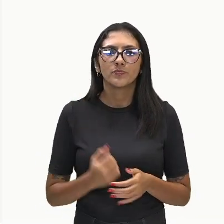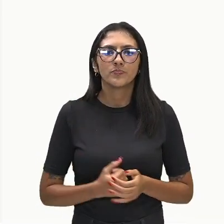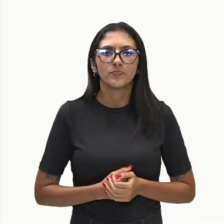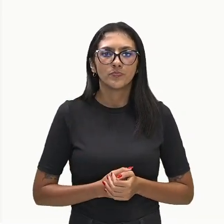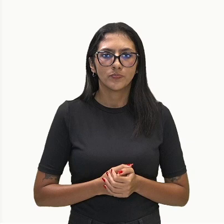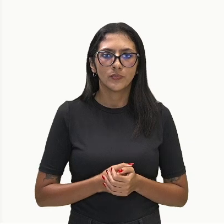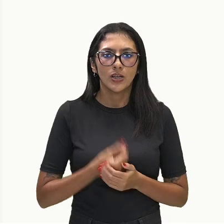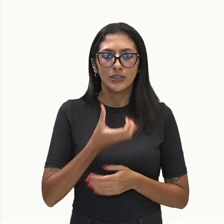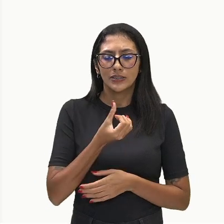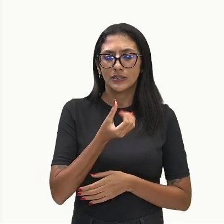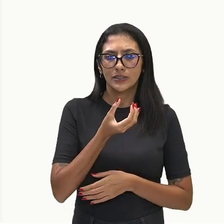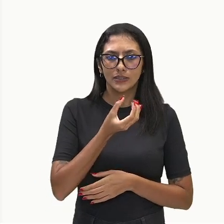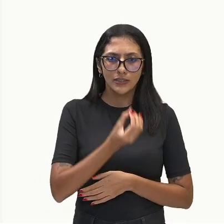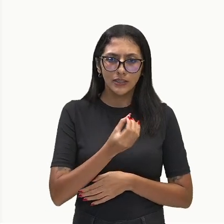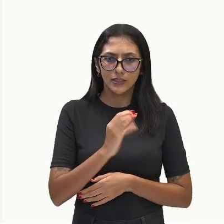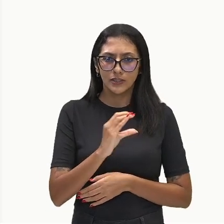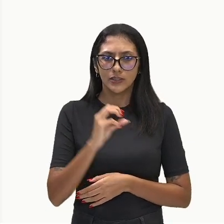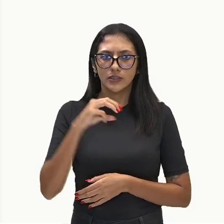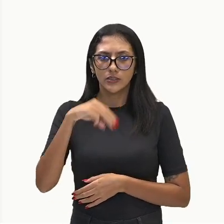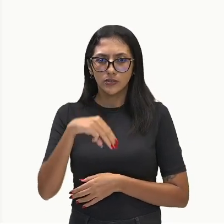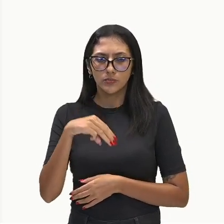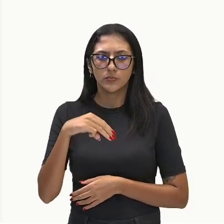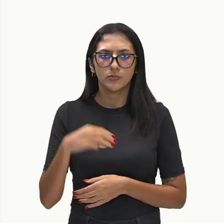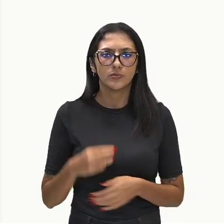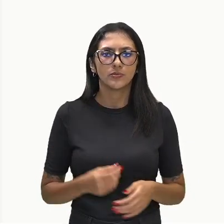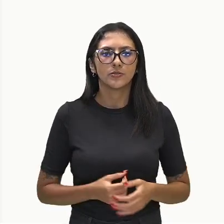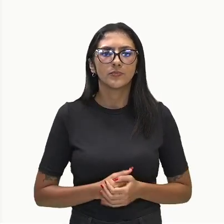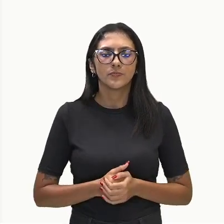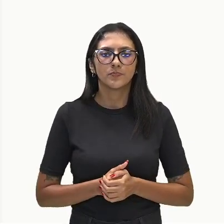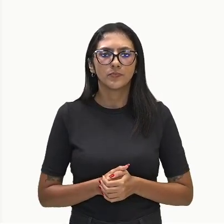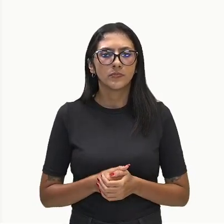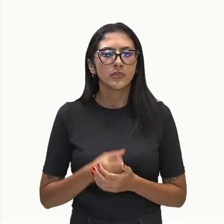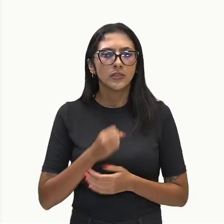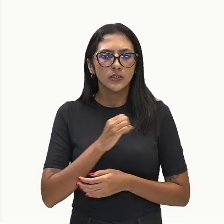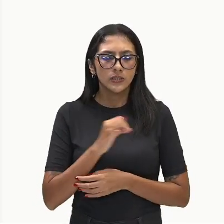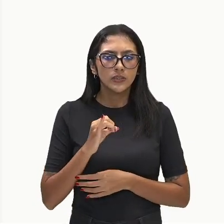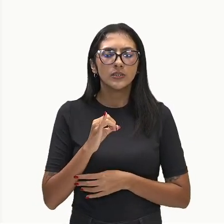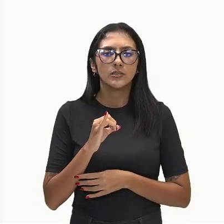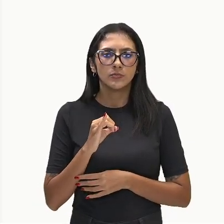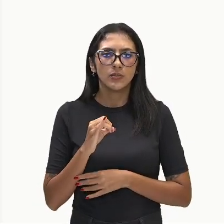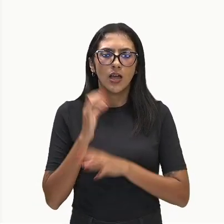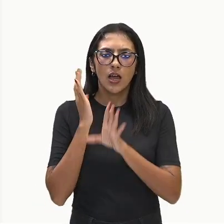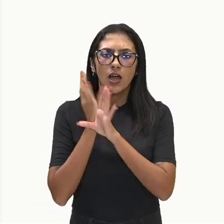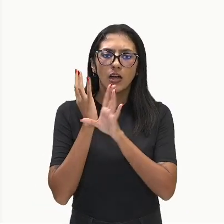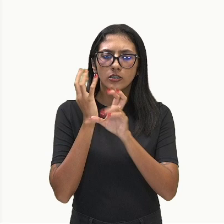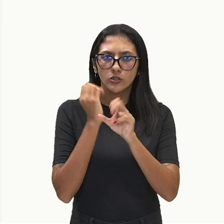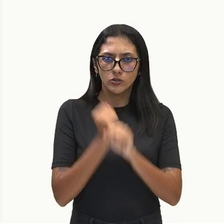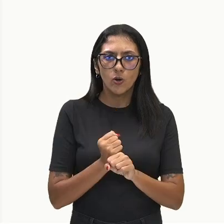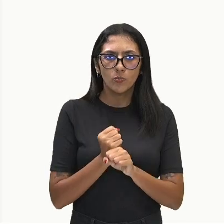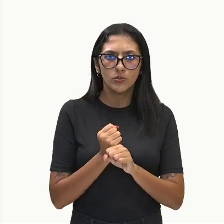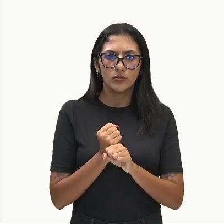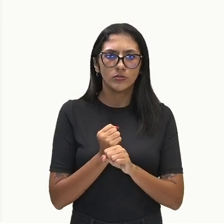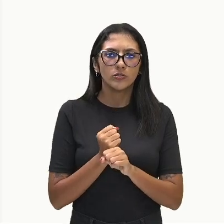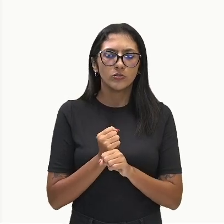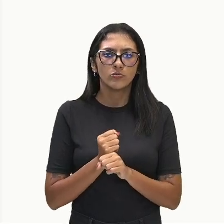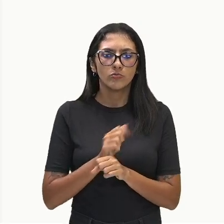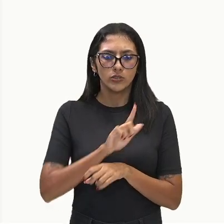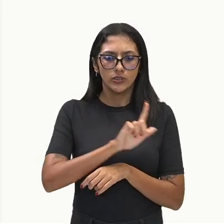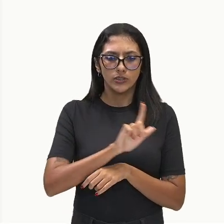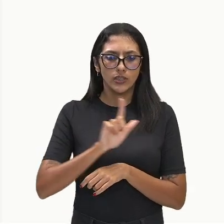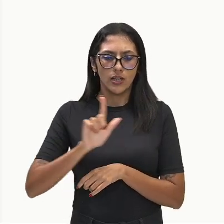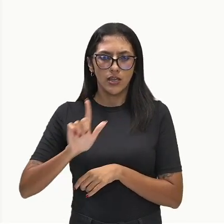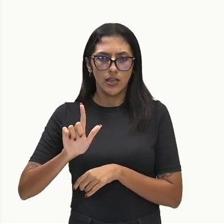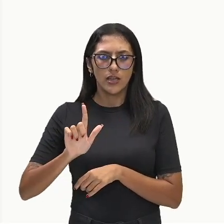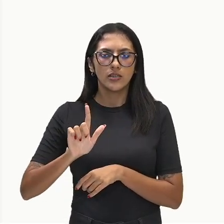60 centímetros. Se o perímetro é a soma de todas as medidas do lado, então cada